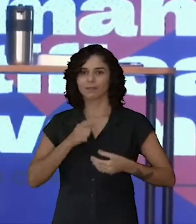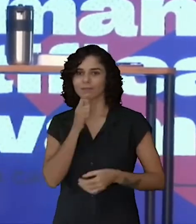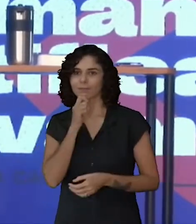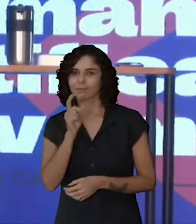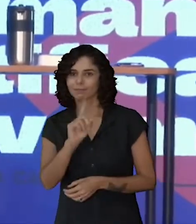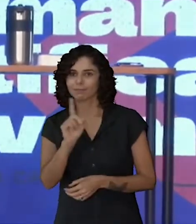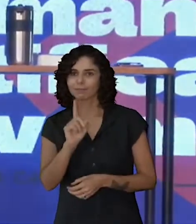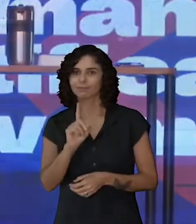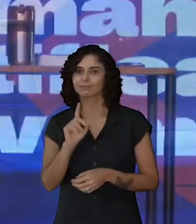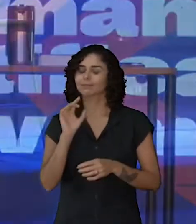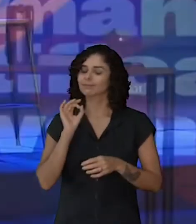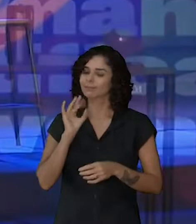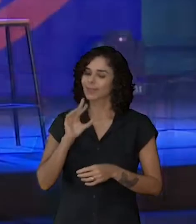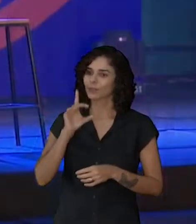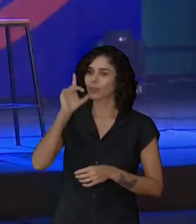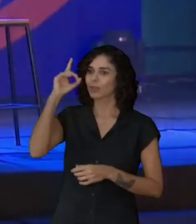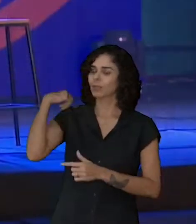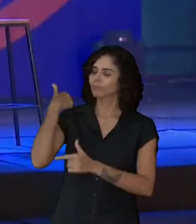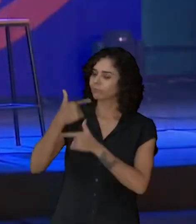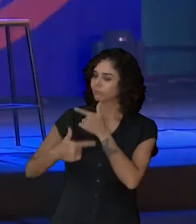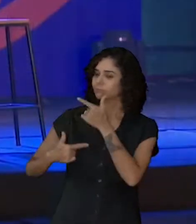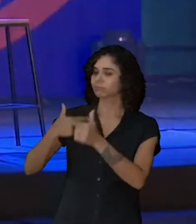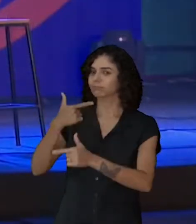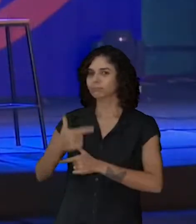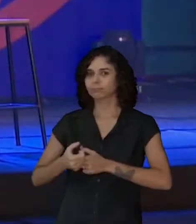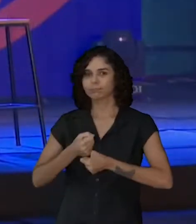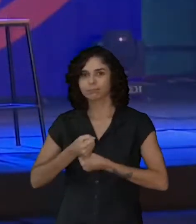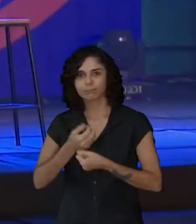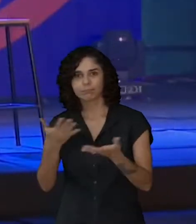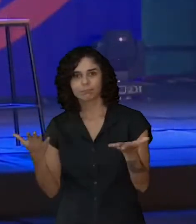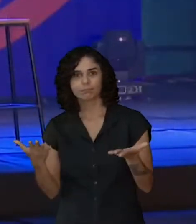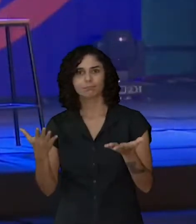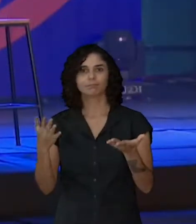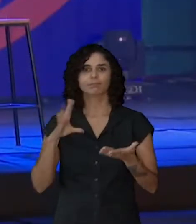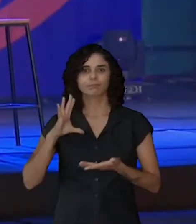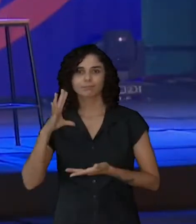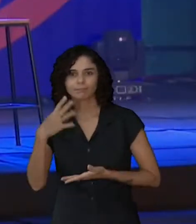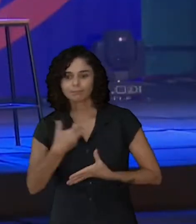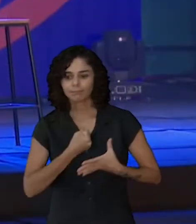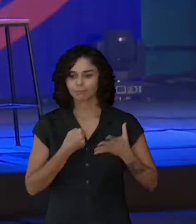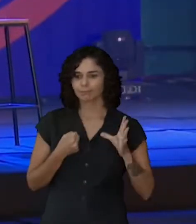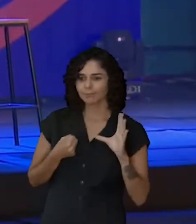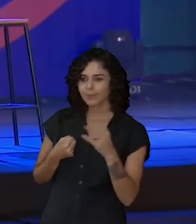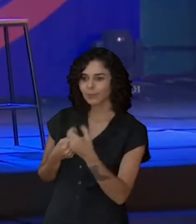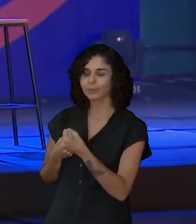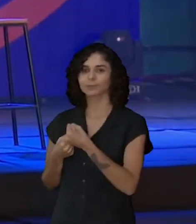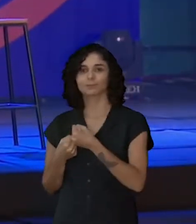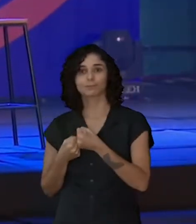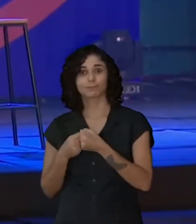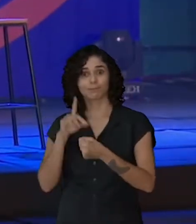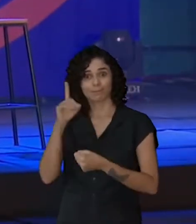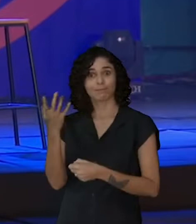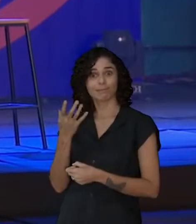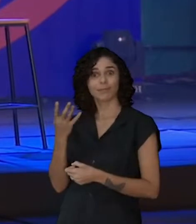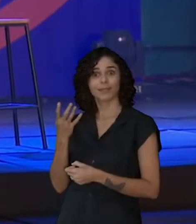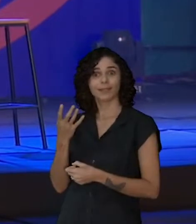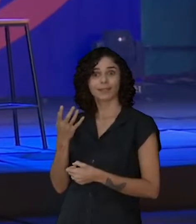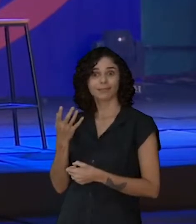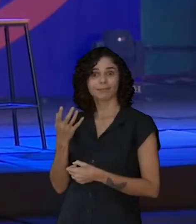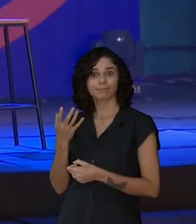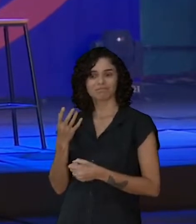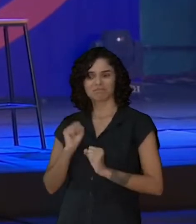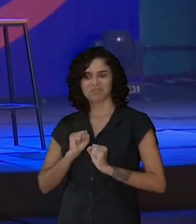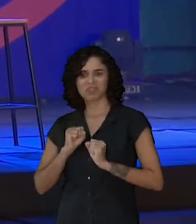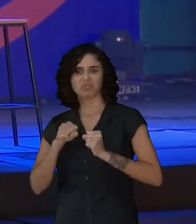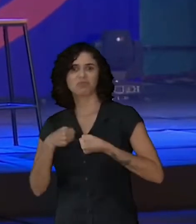Isso é Deus trazendo salvação. E Ele quer salvação. E a gente nem precisa se esforçar muito, porque